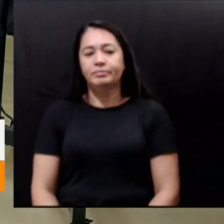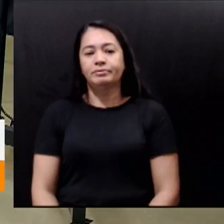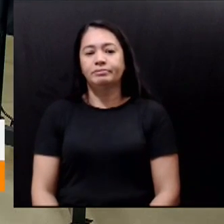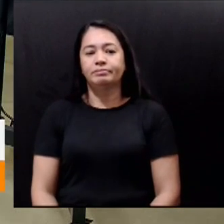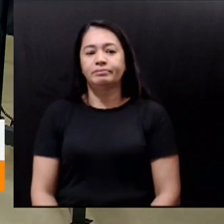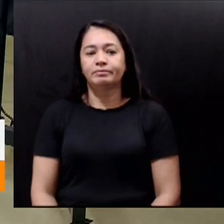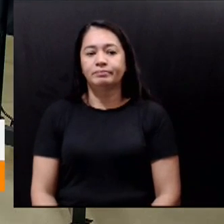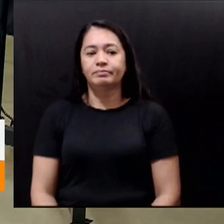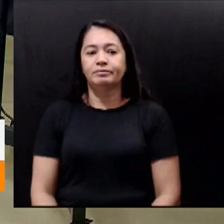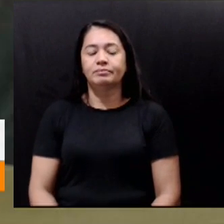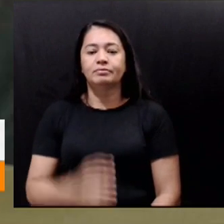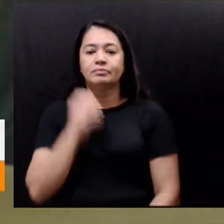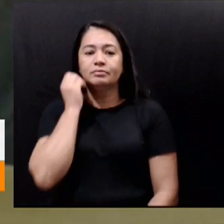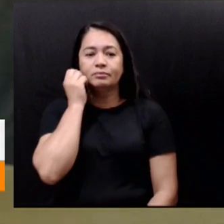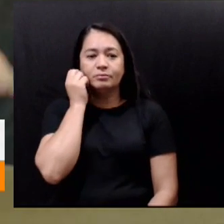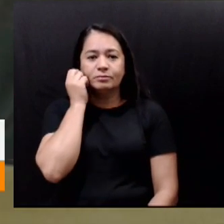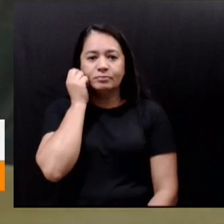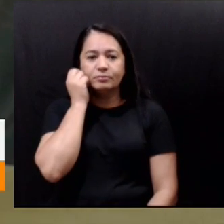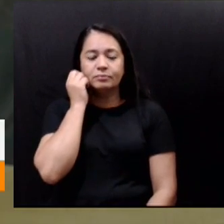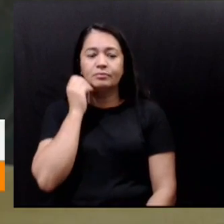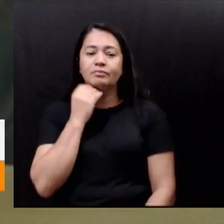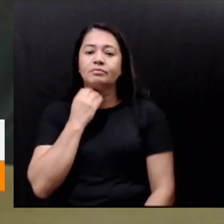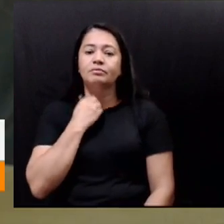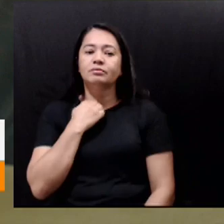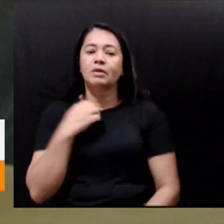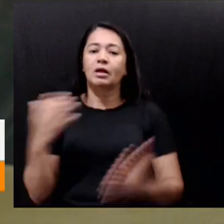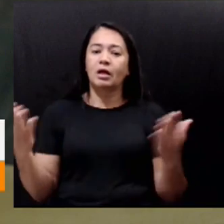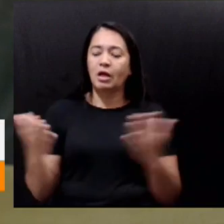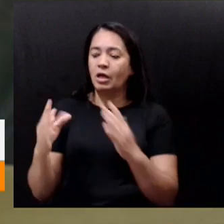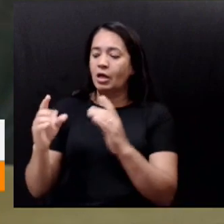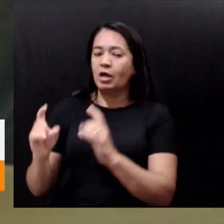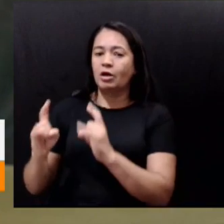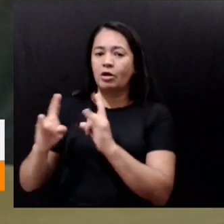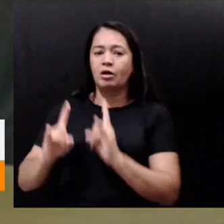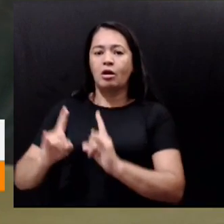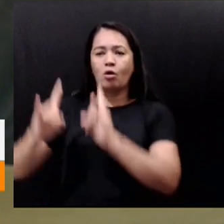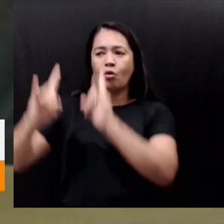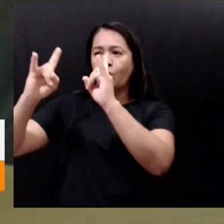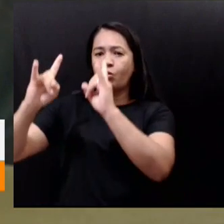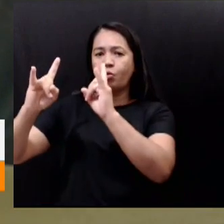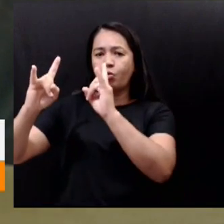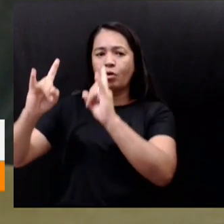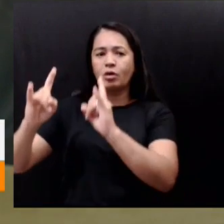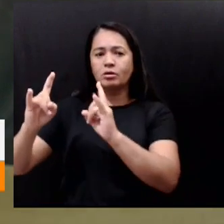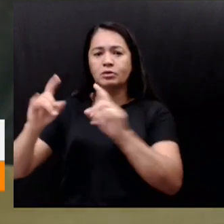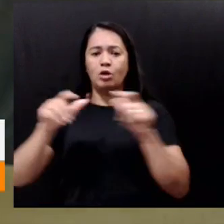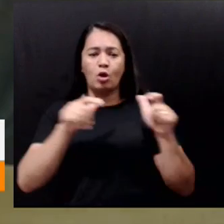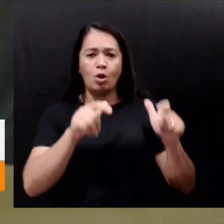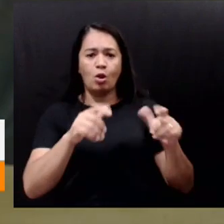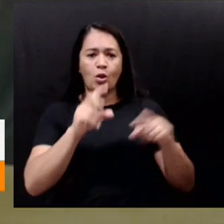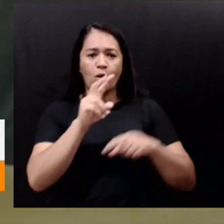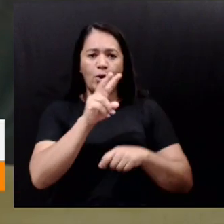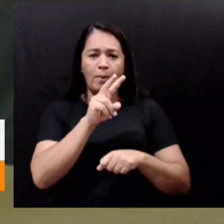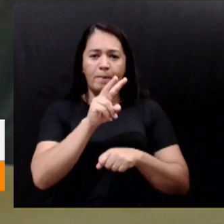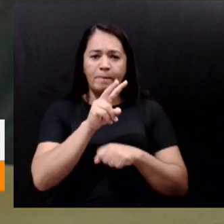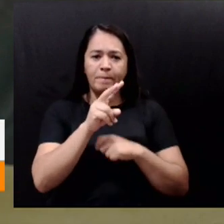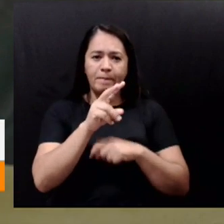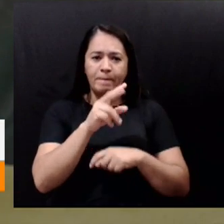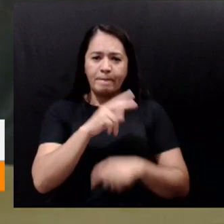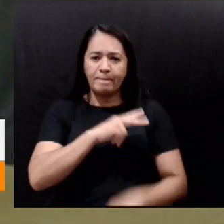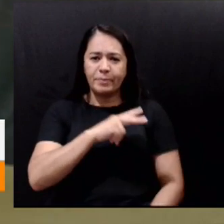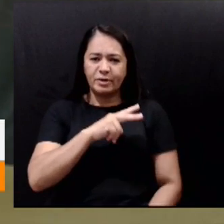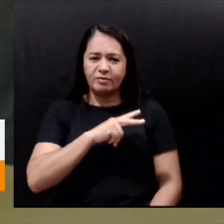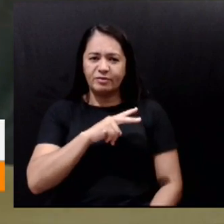Muito bem. Agora, os condomínios e espaços privados, né? Eles projetam essa mudança